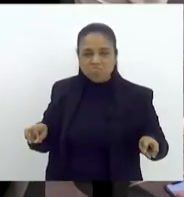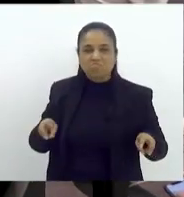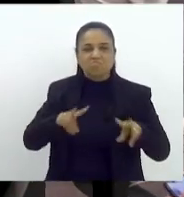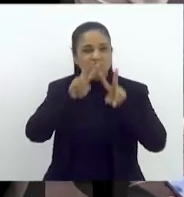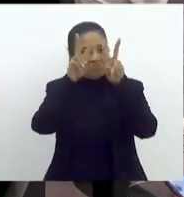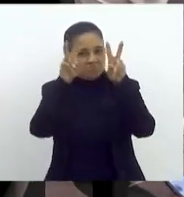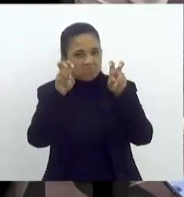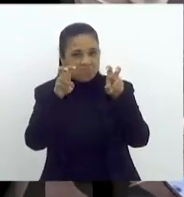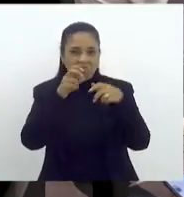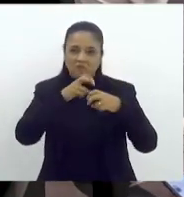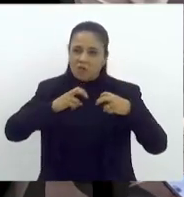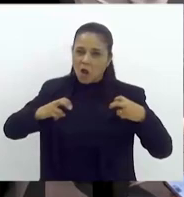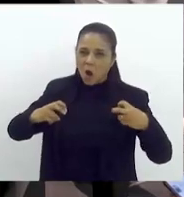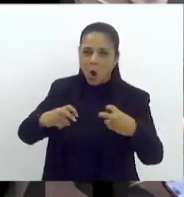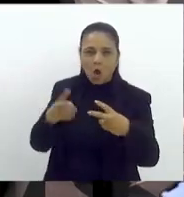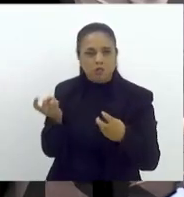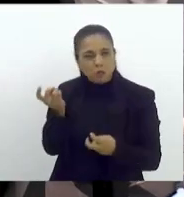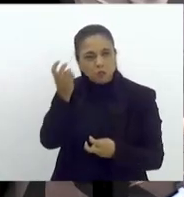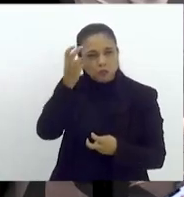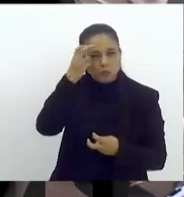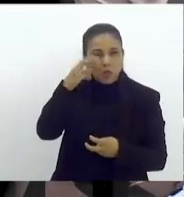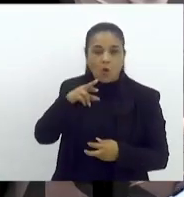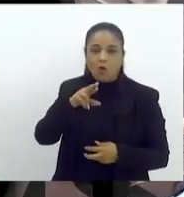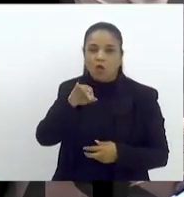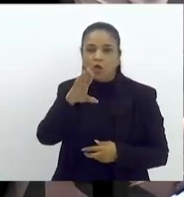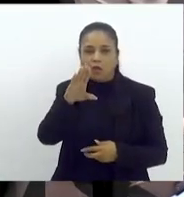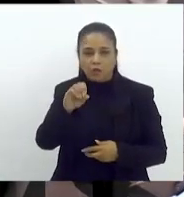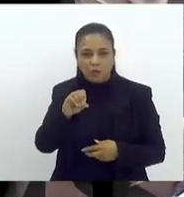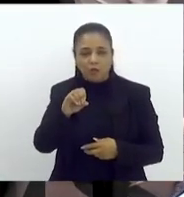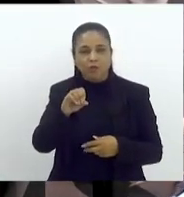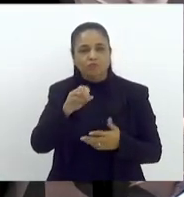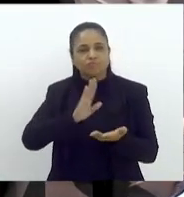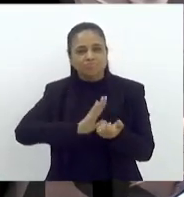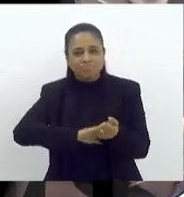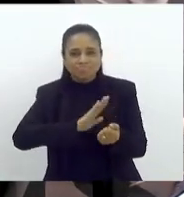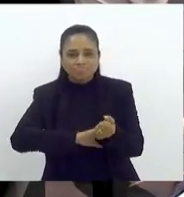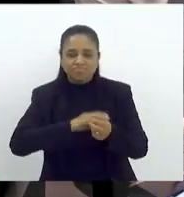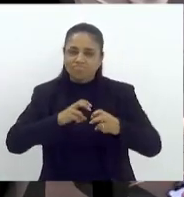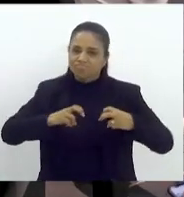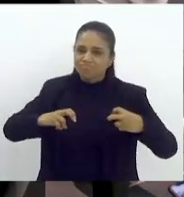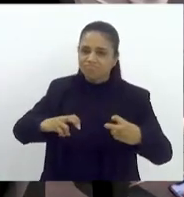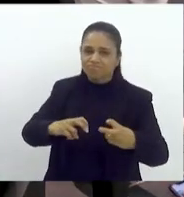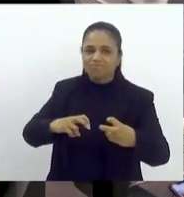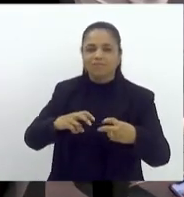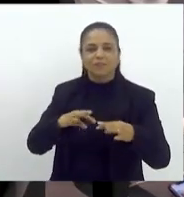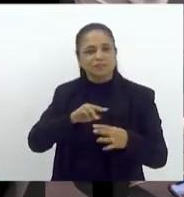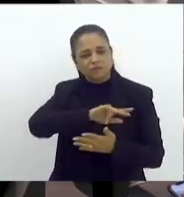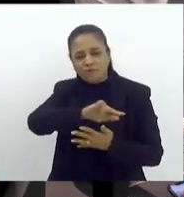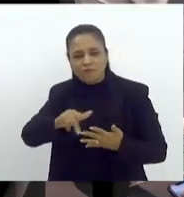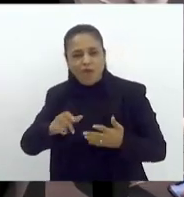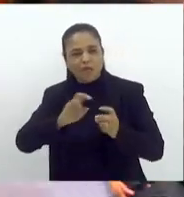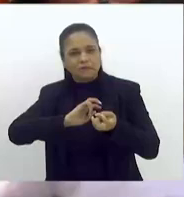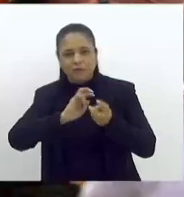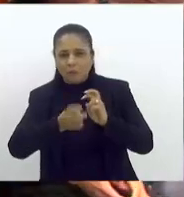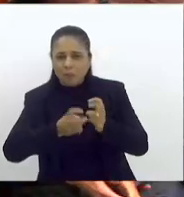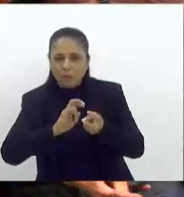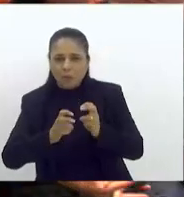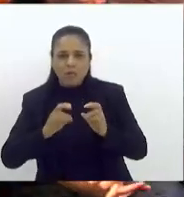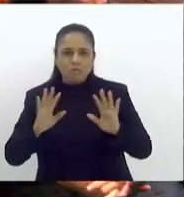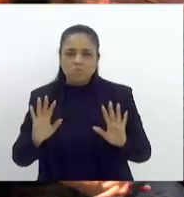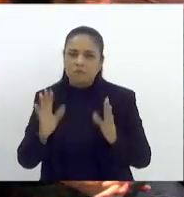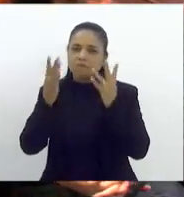sobre as rodas o rico lembrou bem ali né roda de rimas a roda de jongo a roda de coco a roda de capoeiras